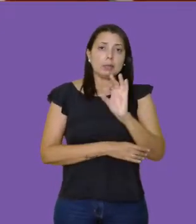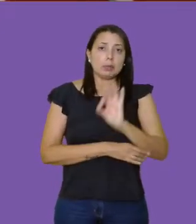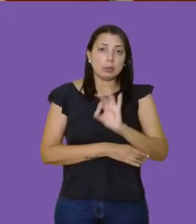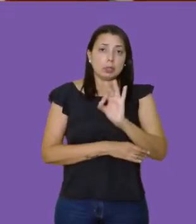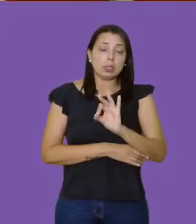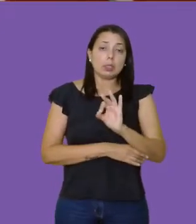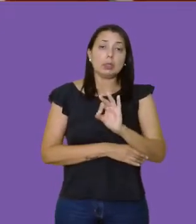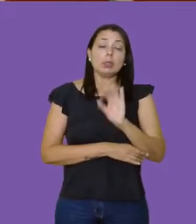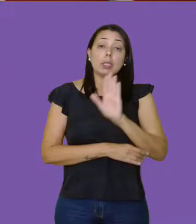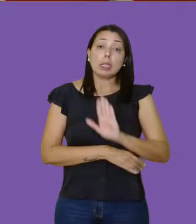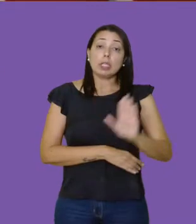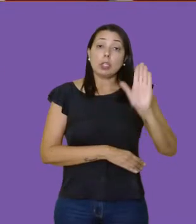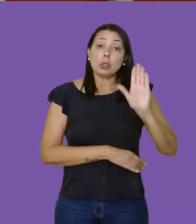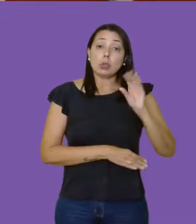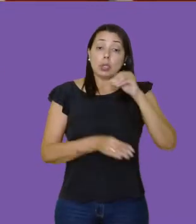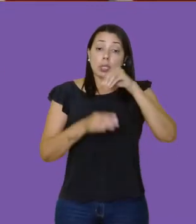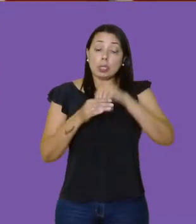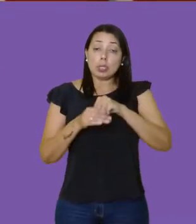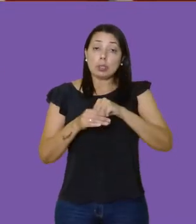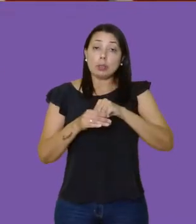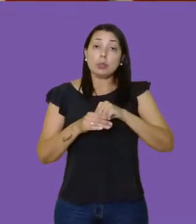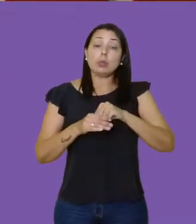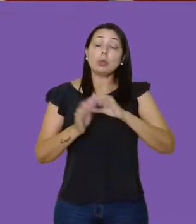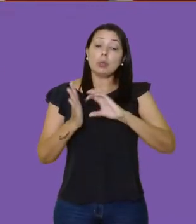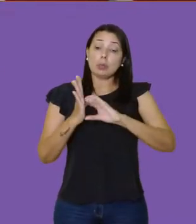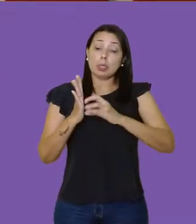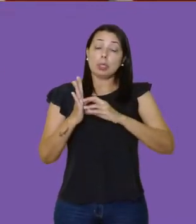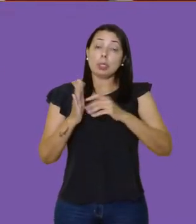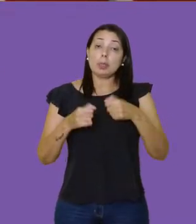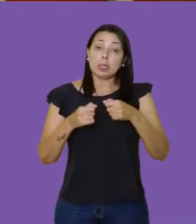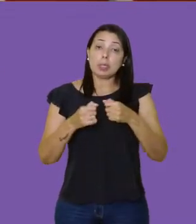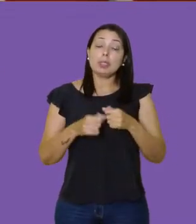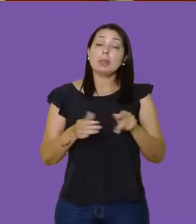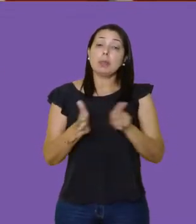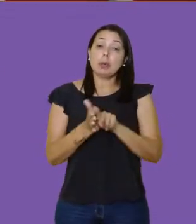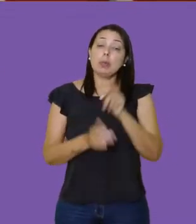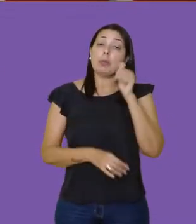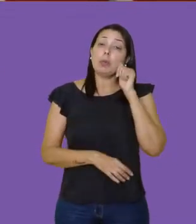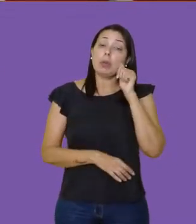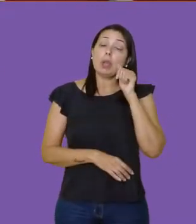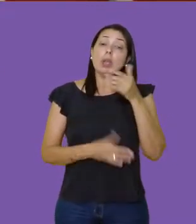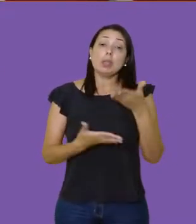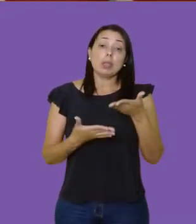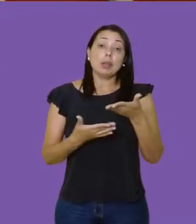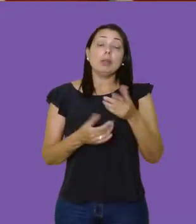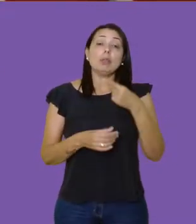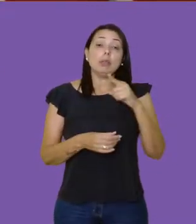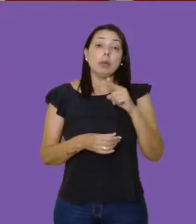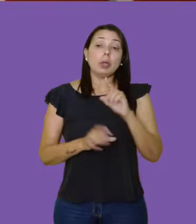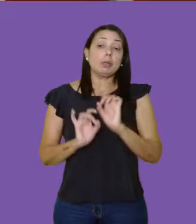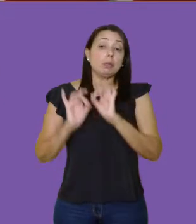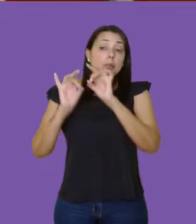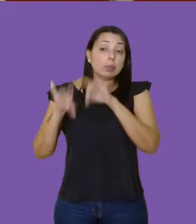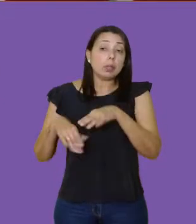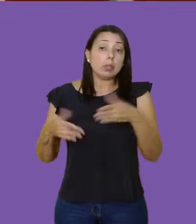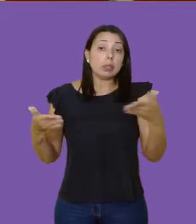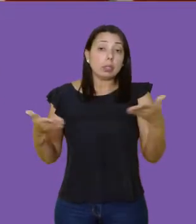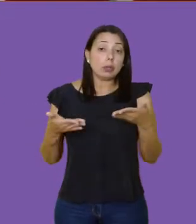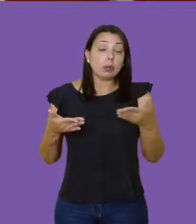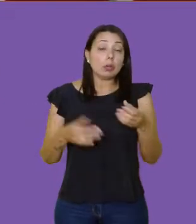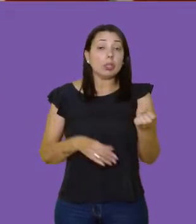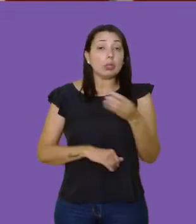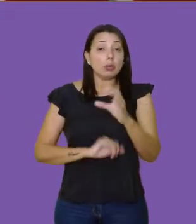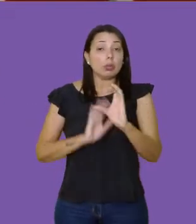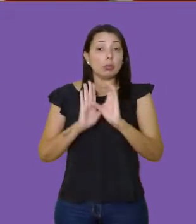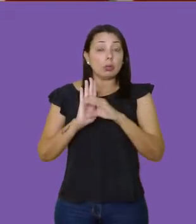das candidaturas dentro das instâncias partidárias teriam que ser preenchidas por mulheres. E isso foi ignorado nesse novo